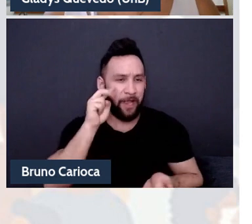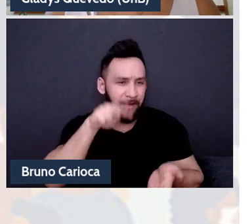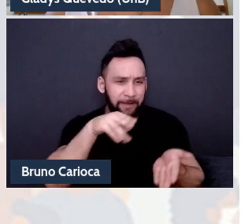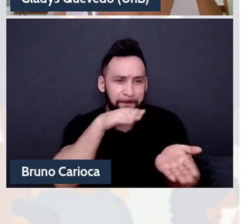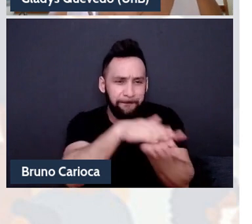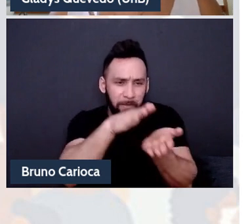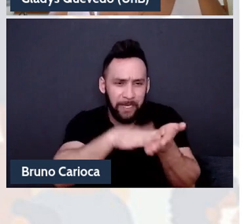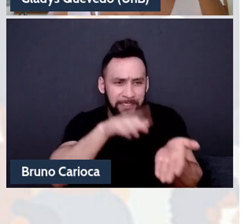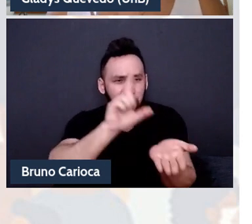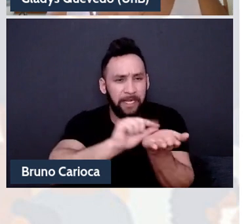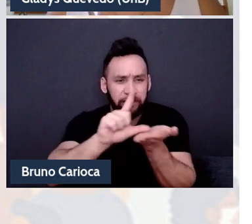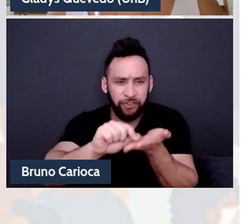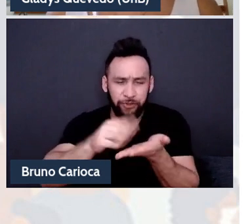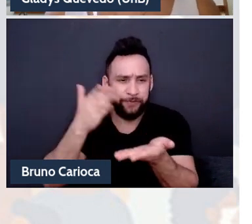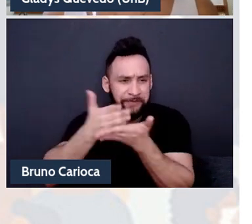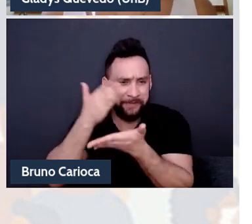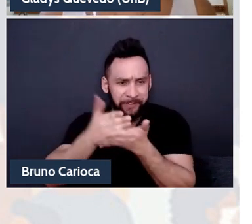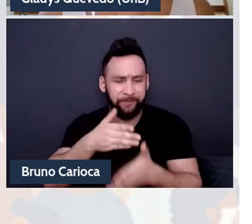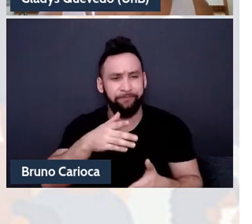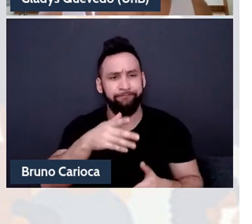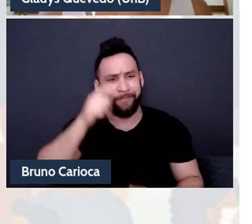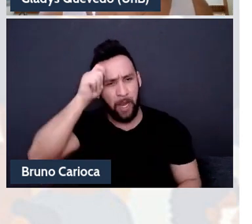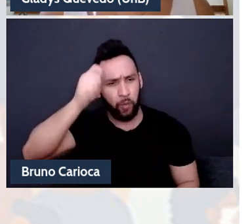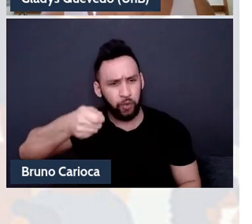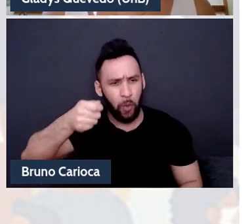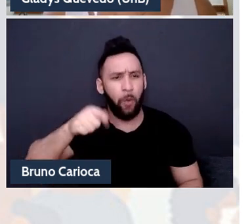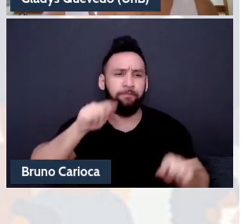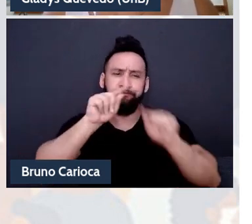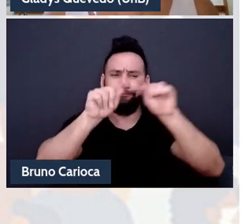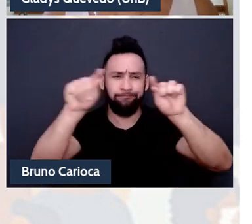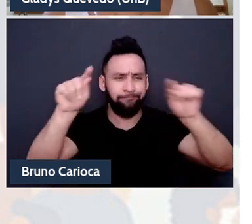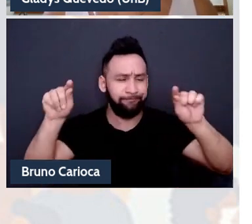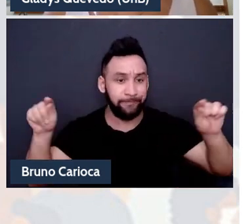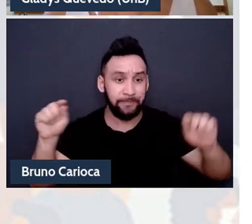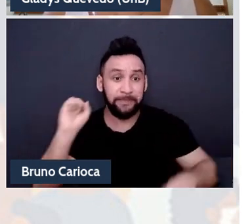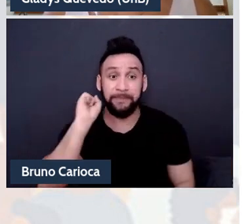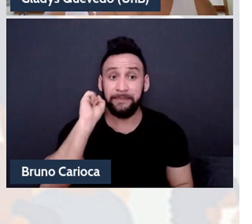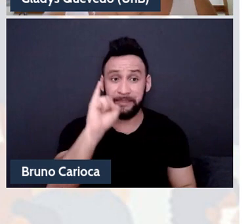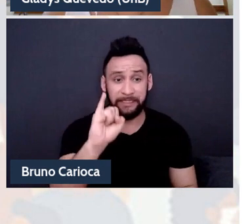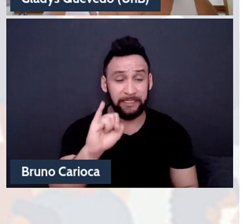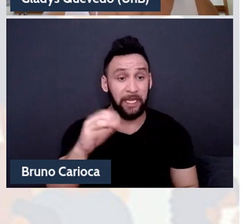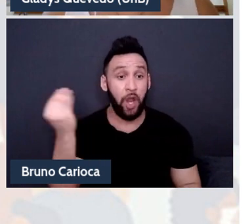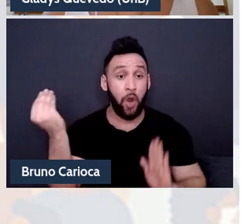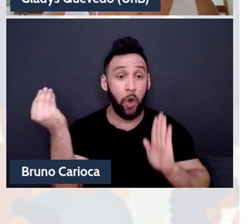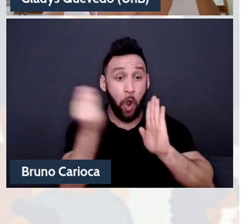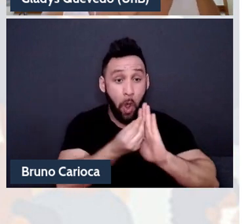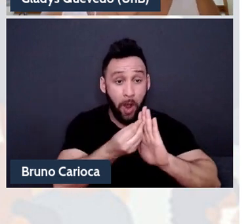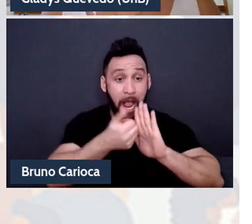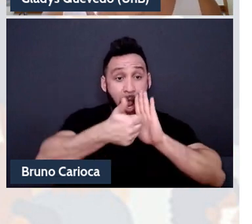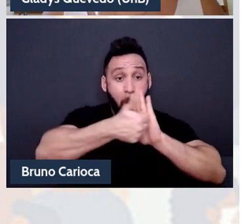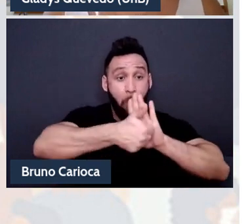seriam as consequências da inserção de um exame num sistema educacional ou de uma